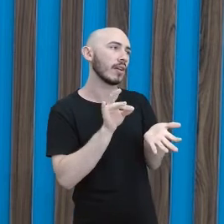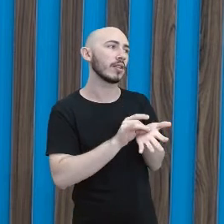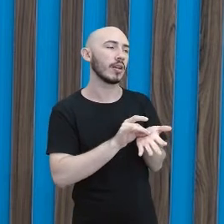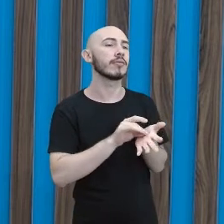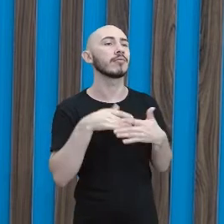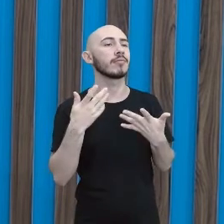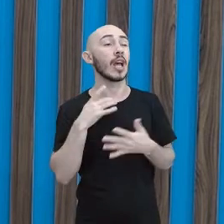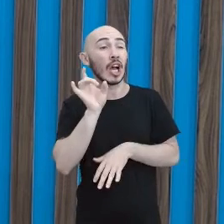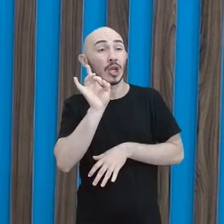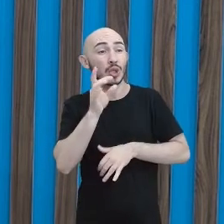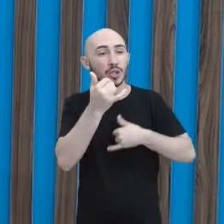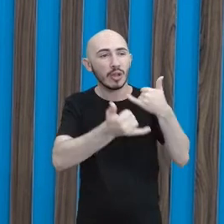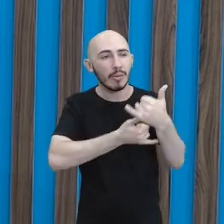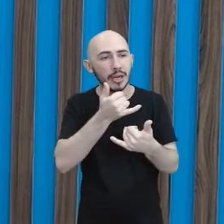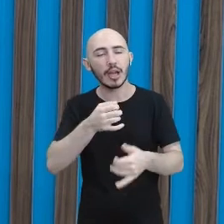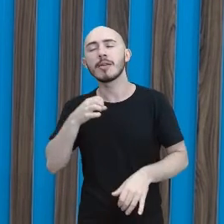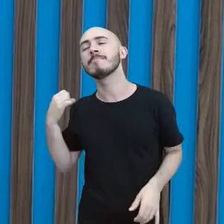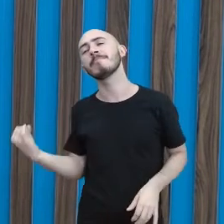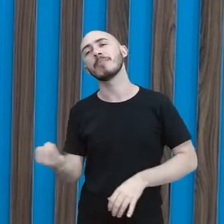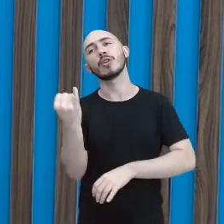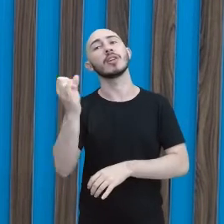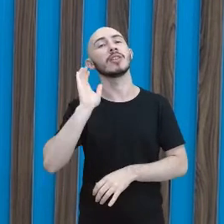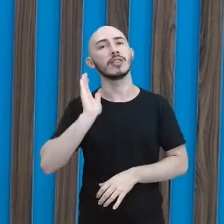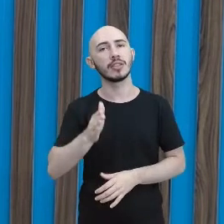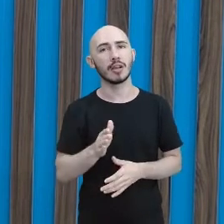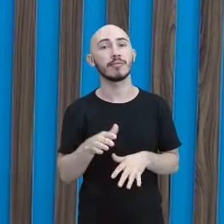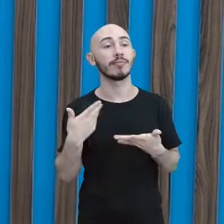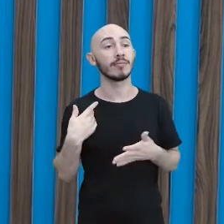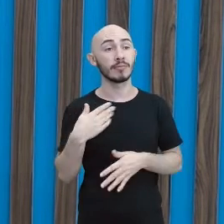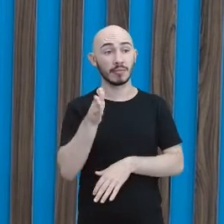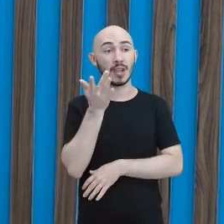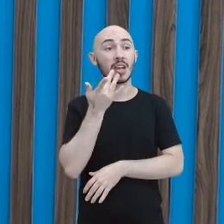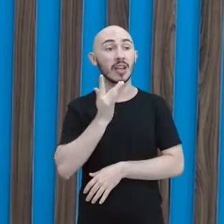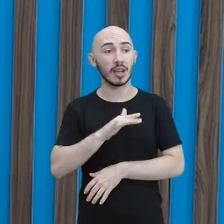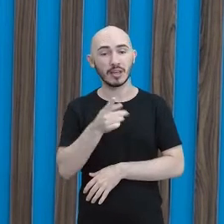só brincar já é muito importante. Se a criança vai